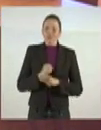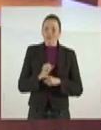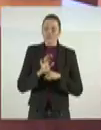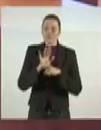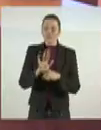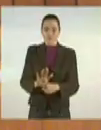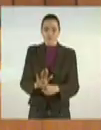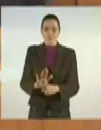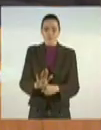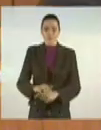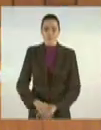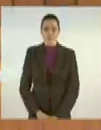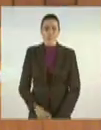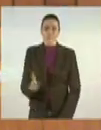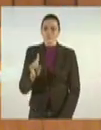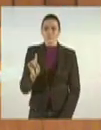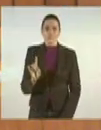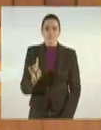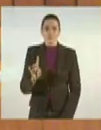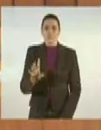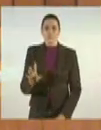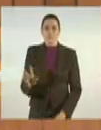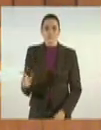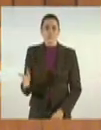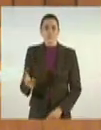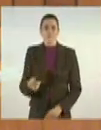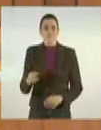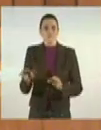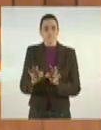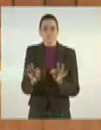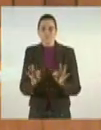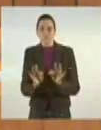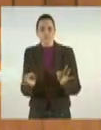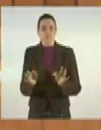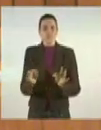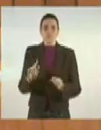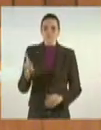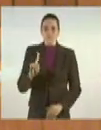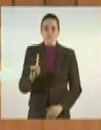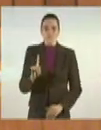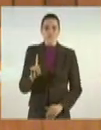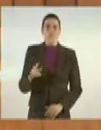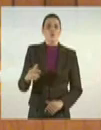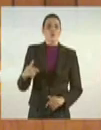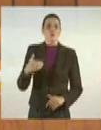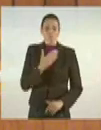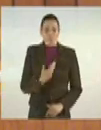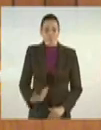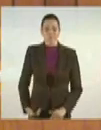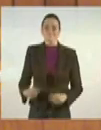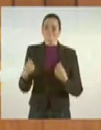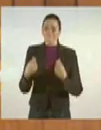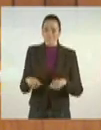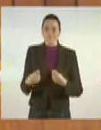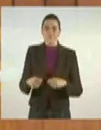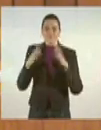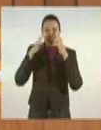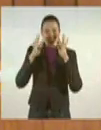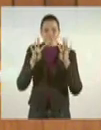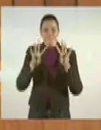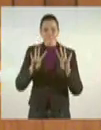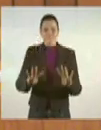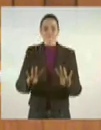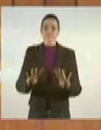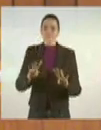tabela simplesmente para inglês ver Mas precisamos dar atenção Total educação nós que